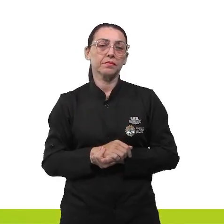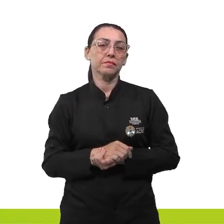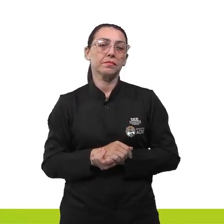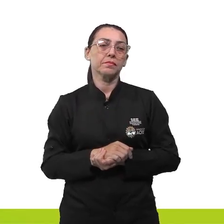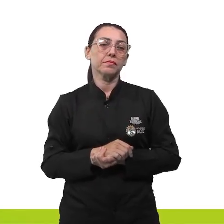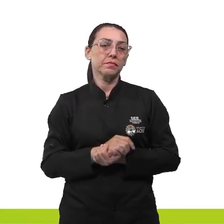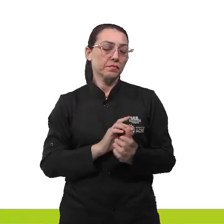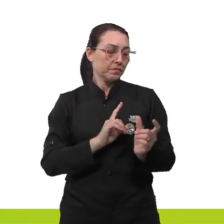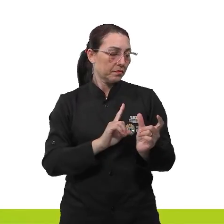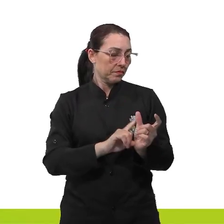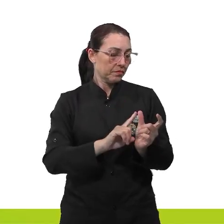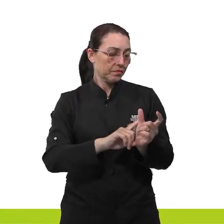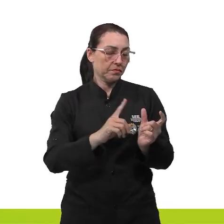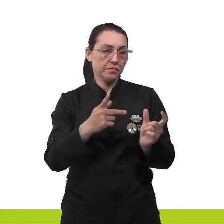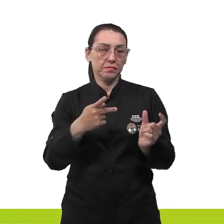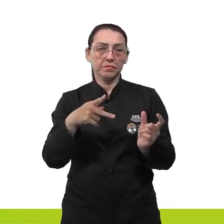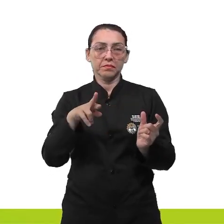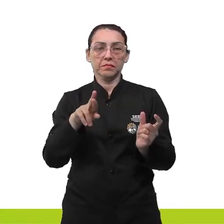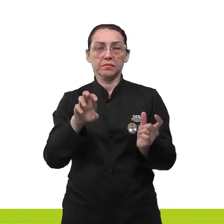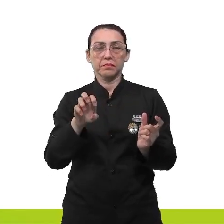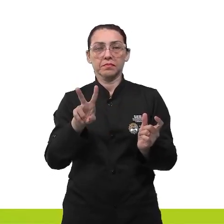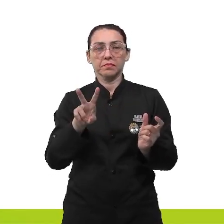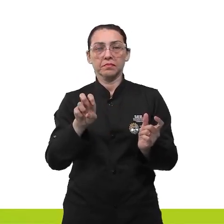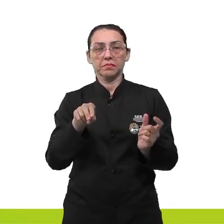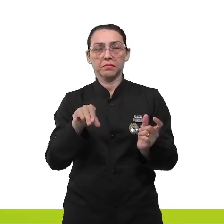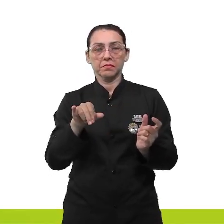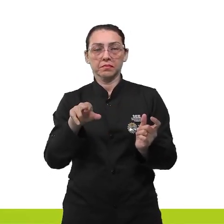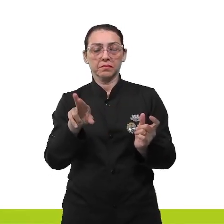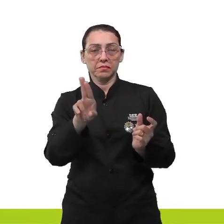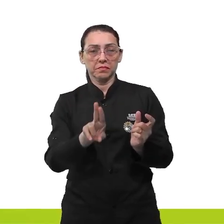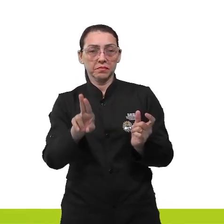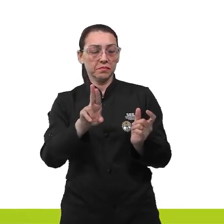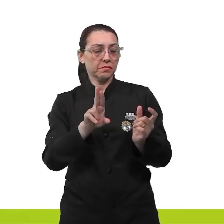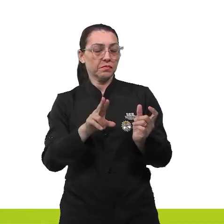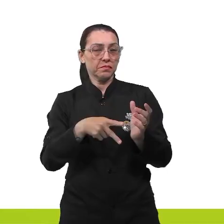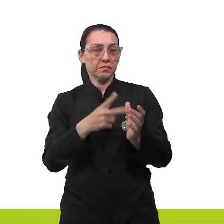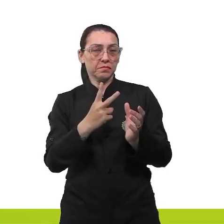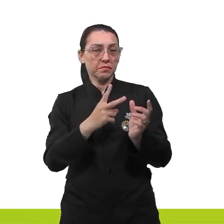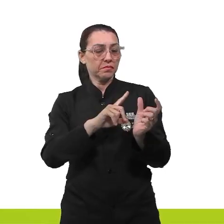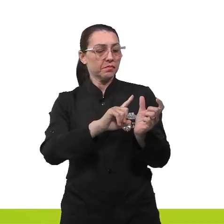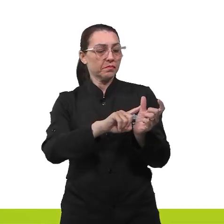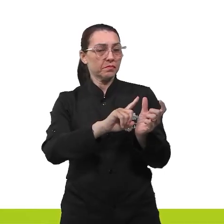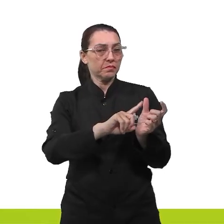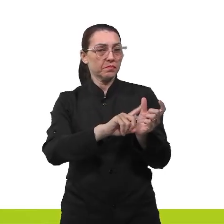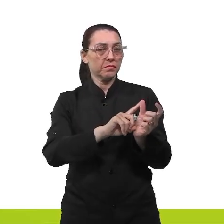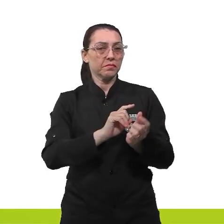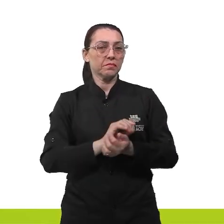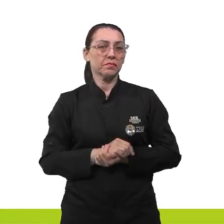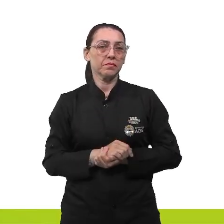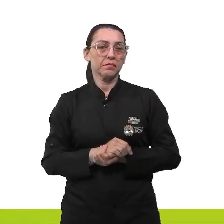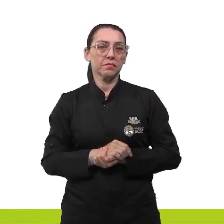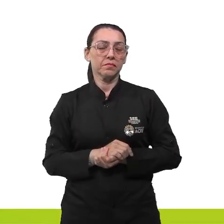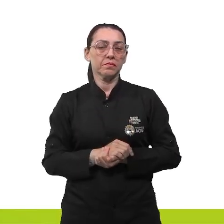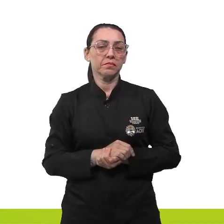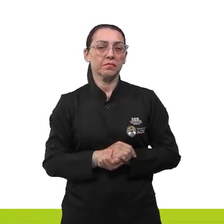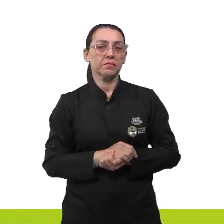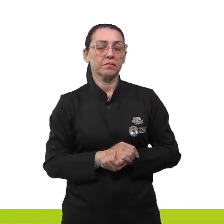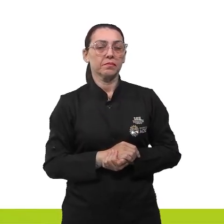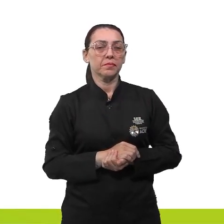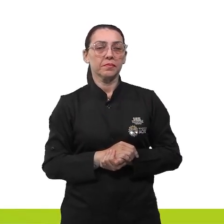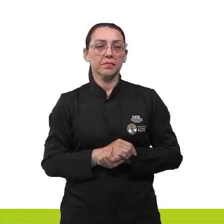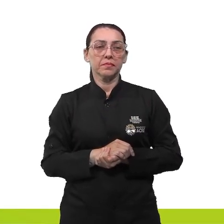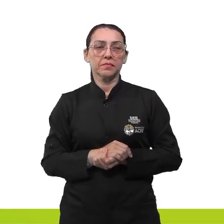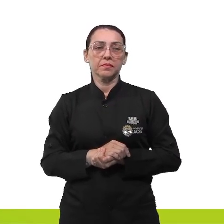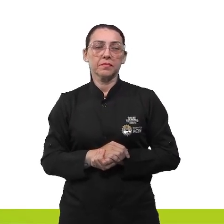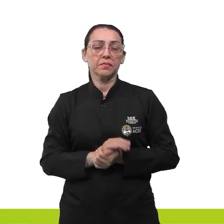A palavra prevenir, só relembrando aqui da camiseta, ó, 2 vezes foi usada. Foi usada aqui, tá bom?